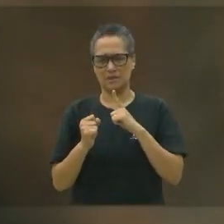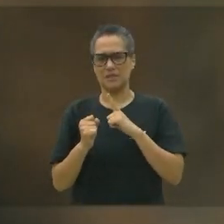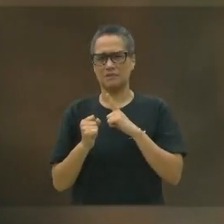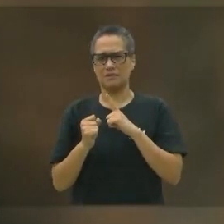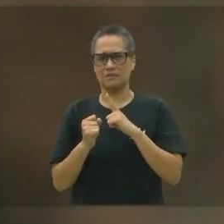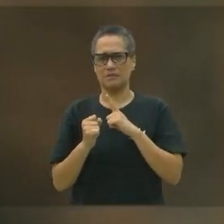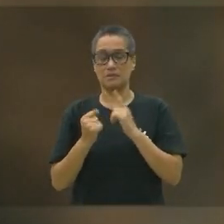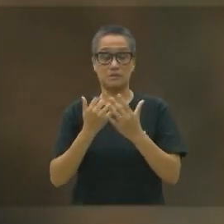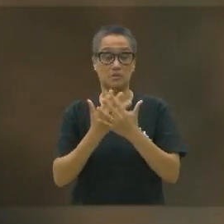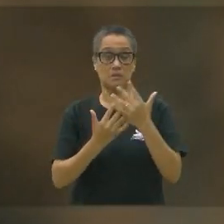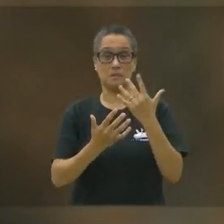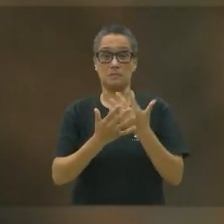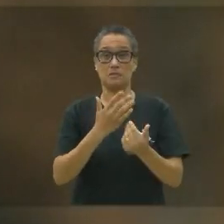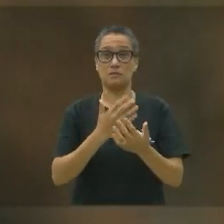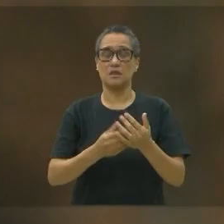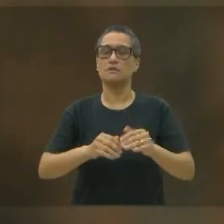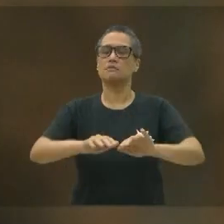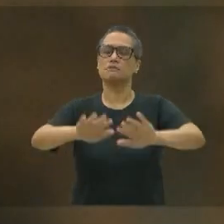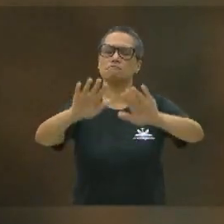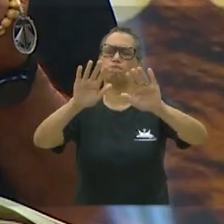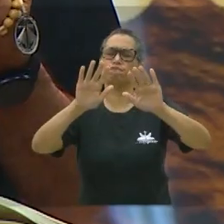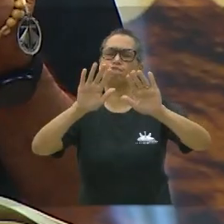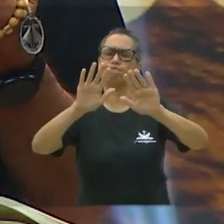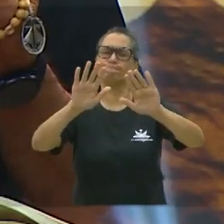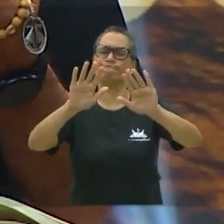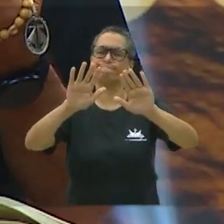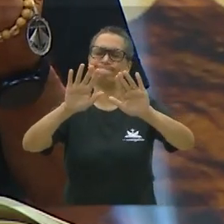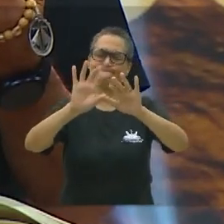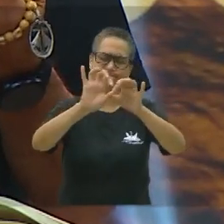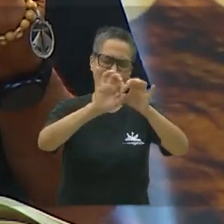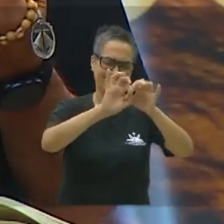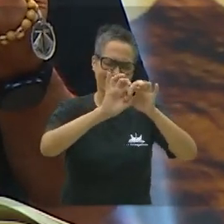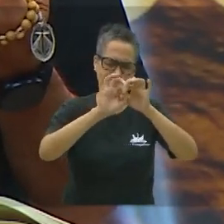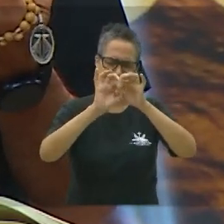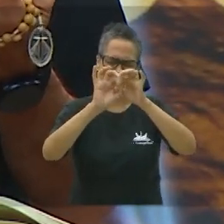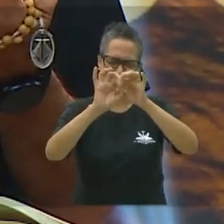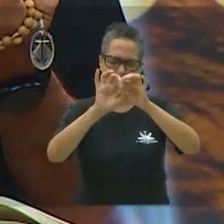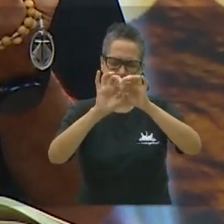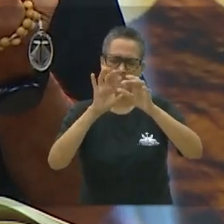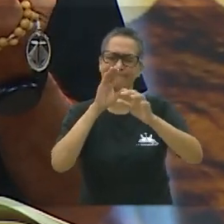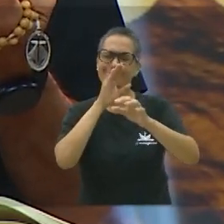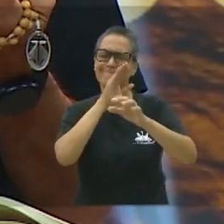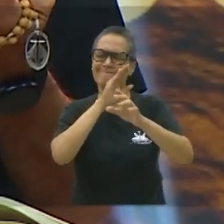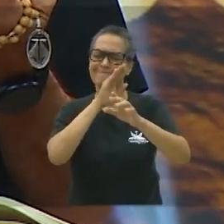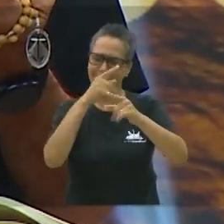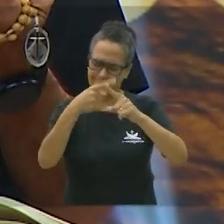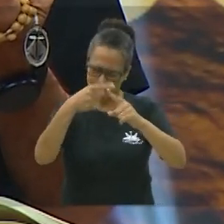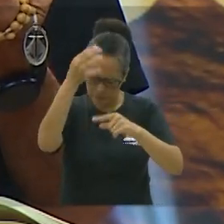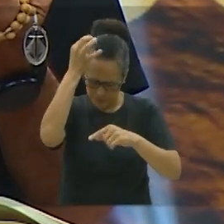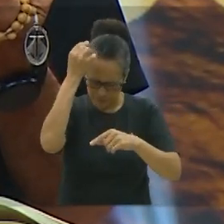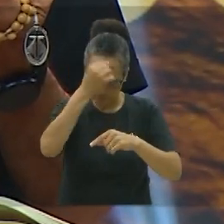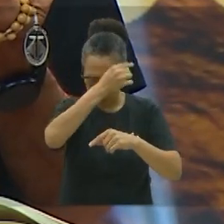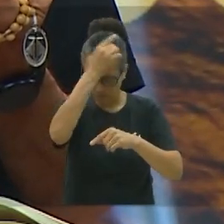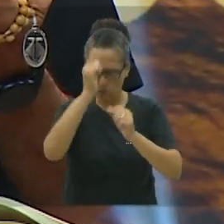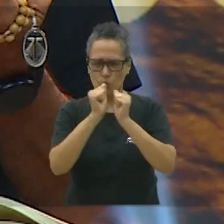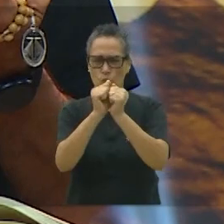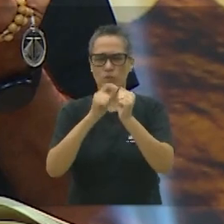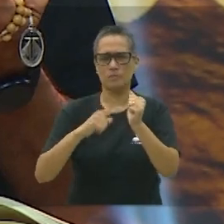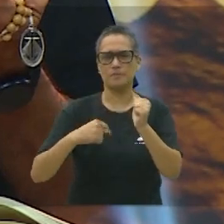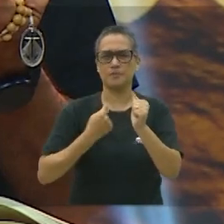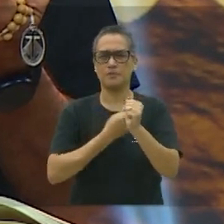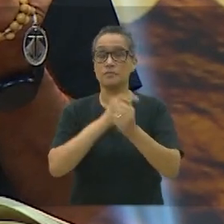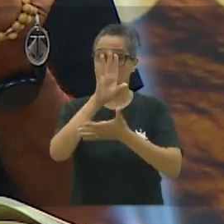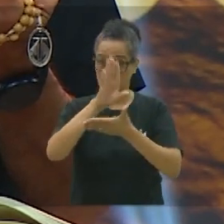suas mãos e abrasados pelo poder do Espírito Santo, você pode